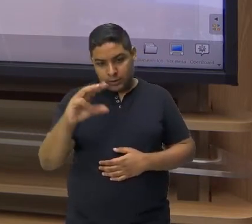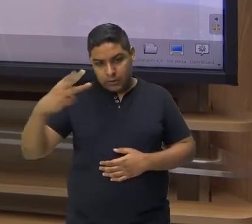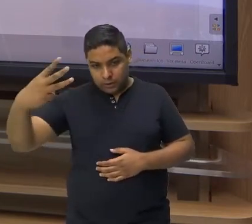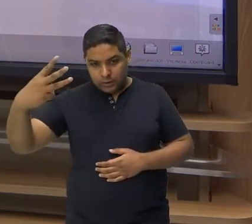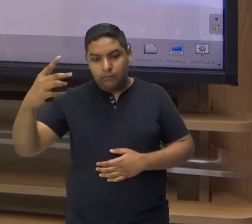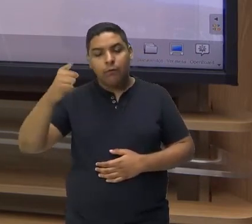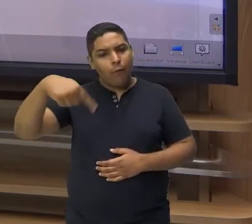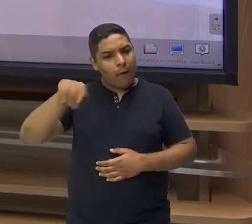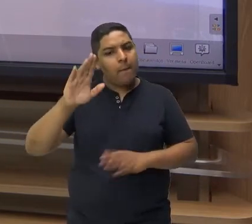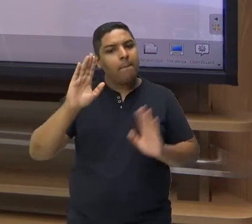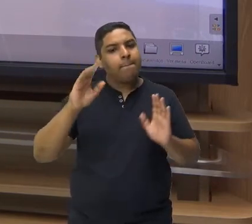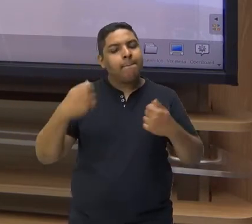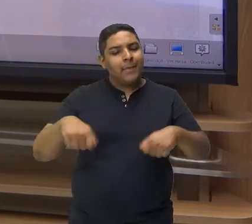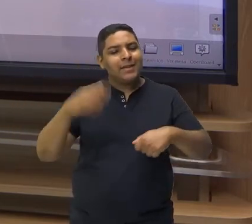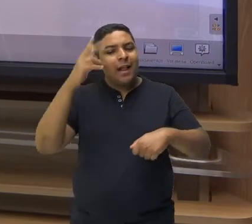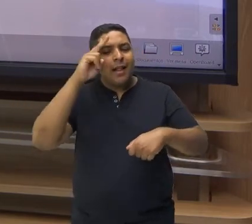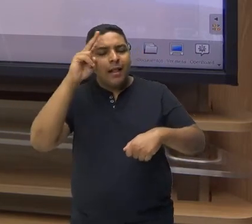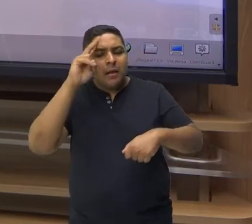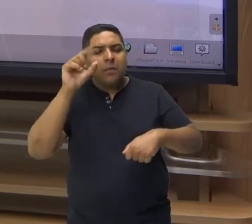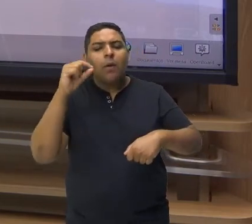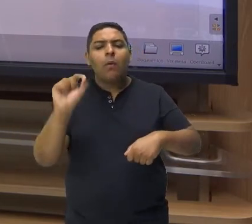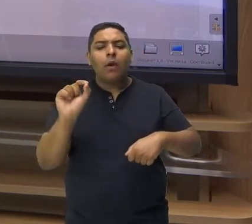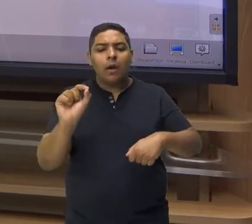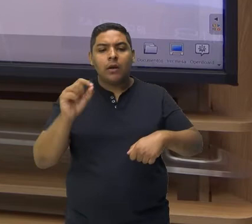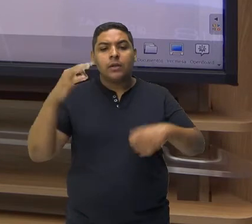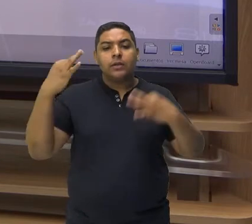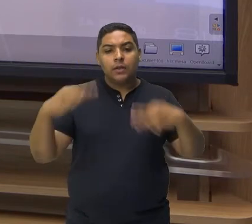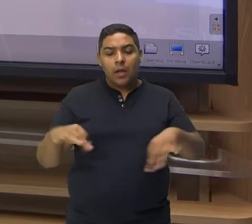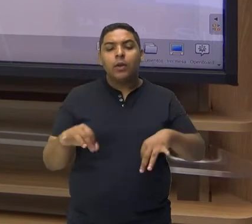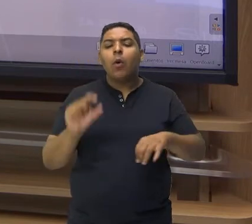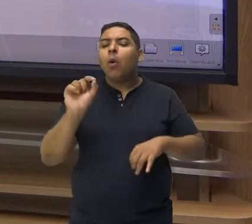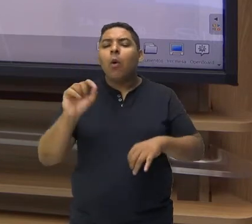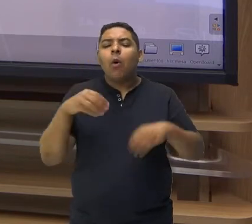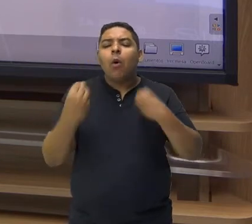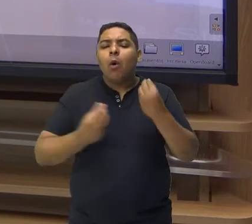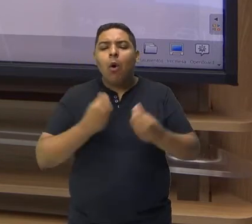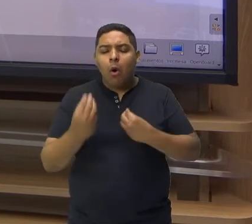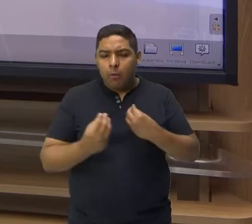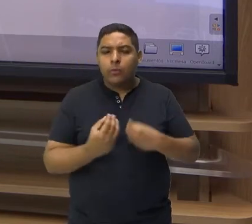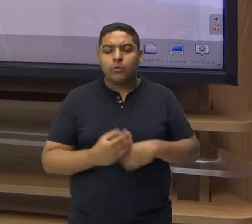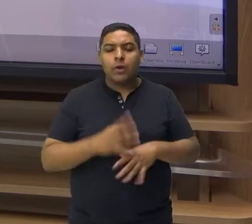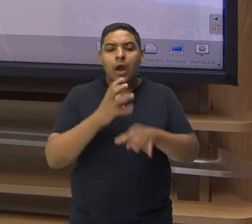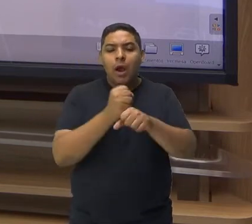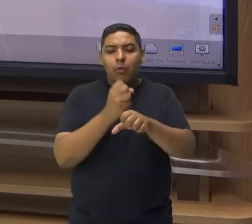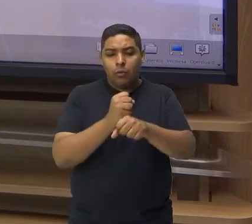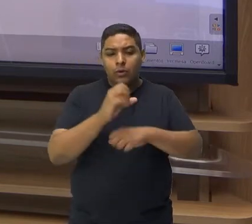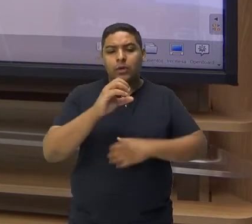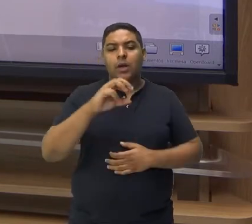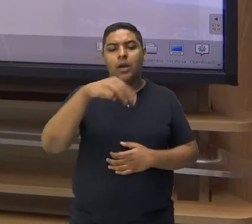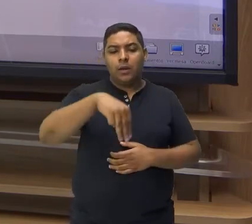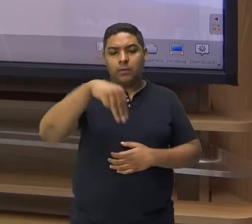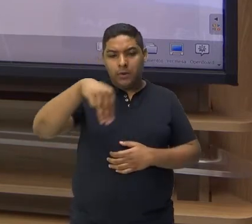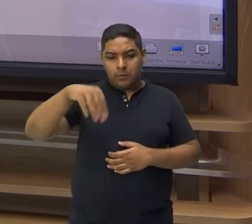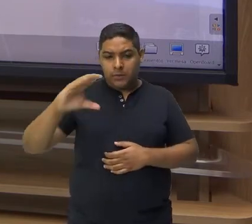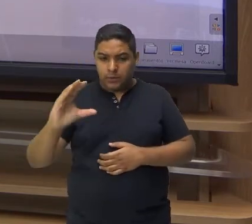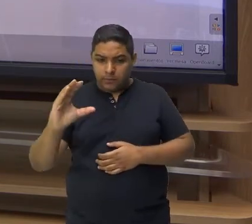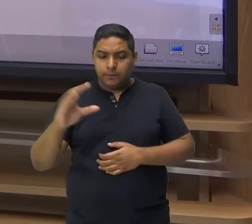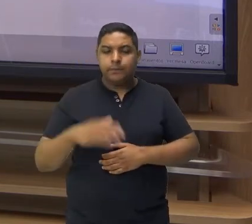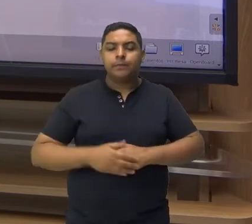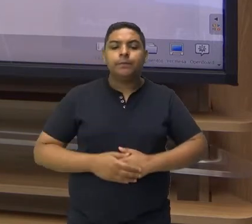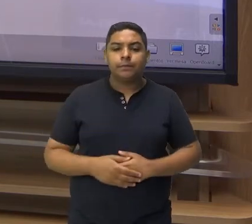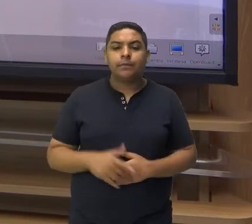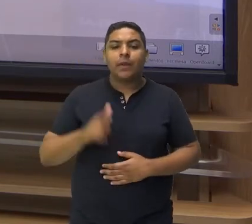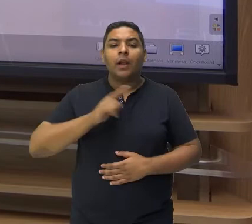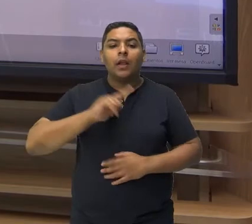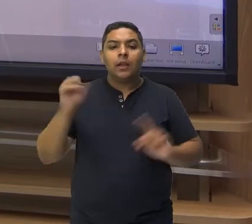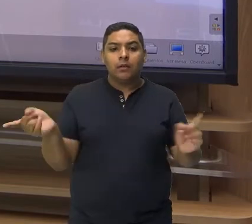lembrar direitinho como é que você tira um MMC, não é? Porque nós temos ali, olha, uma soma de inversos, não é? Ou seja,